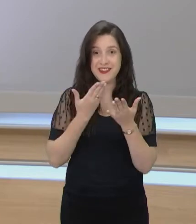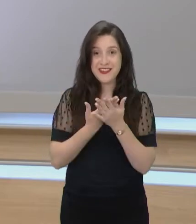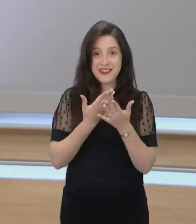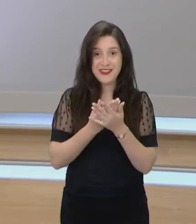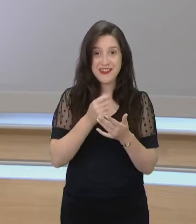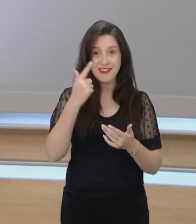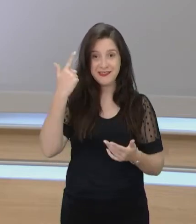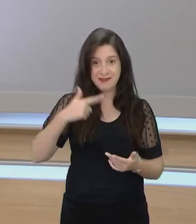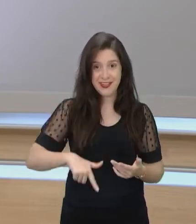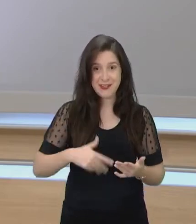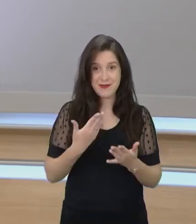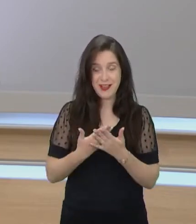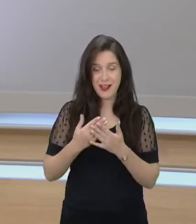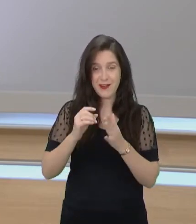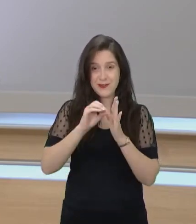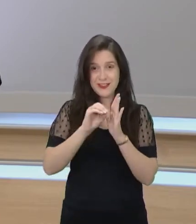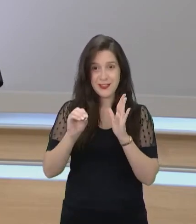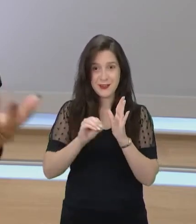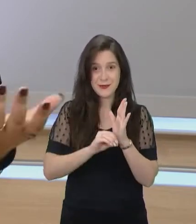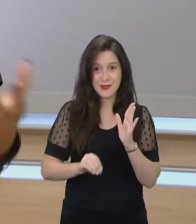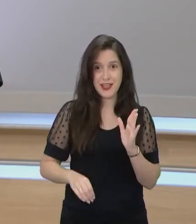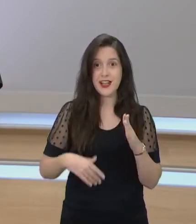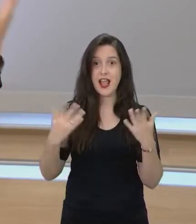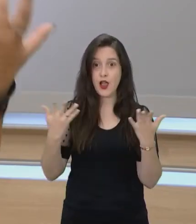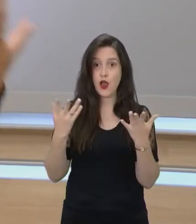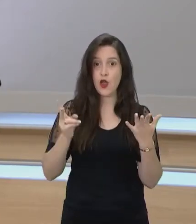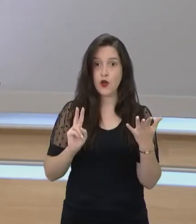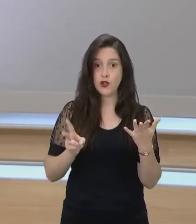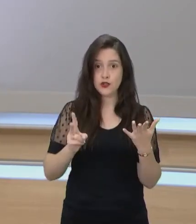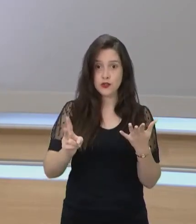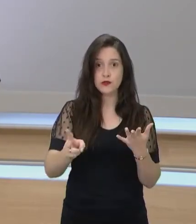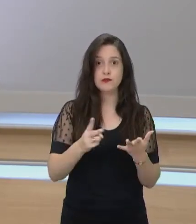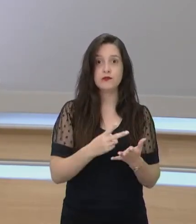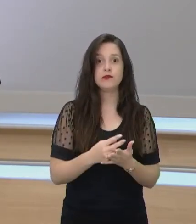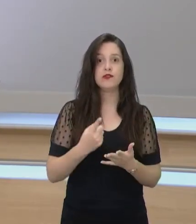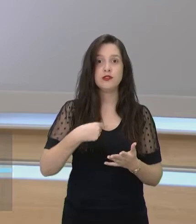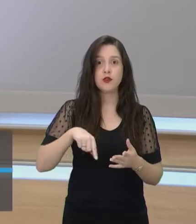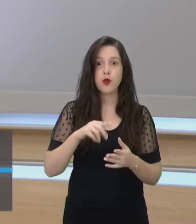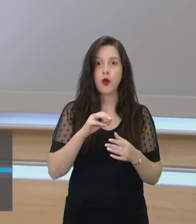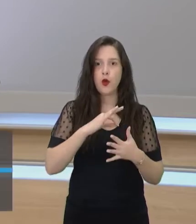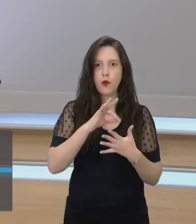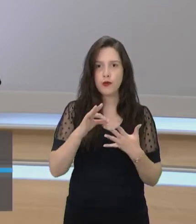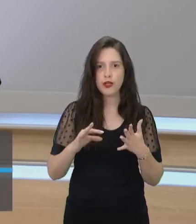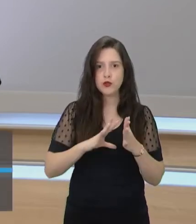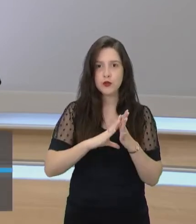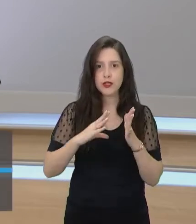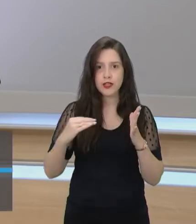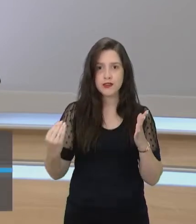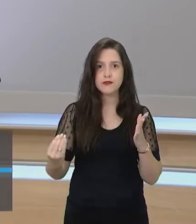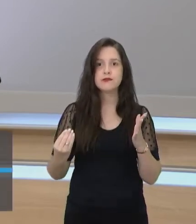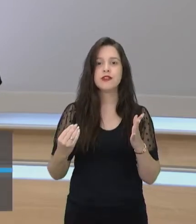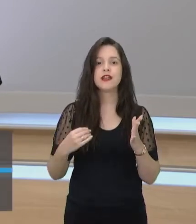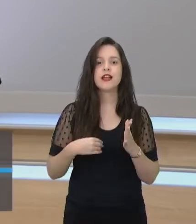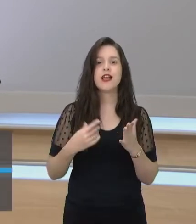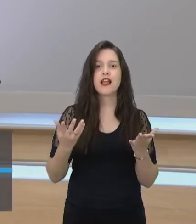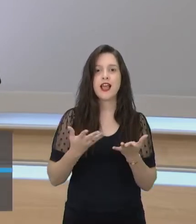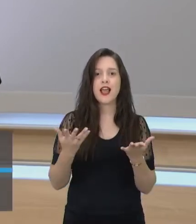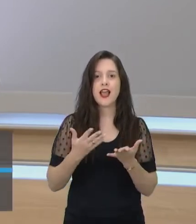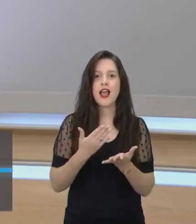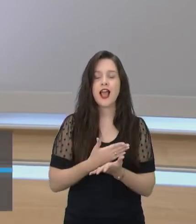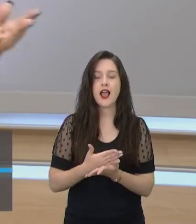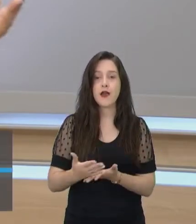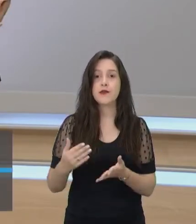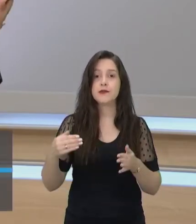a mais uma aula do Centro de Mídias. Agora, continuando aí, né, o nosso componente curricular Hábitos Sustentáveis. Agora, já